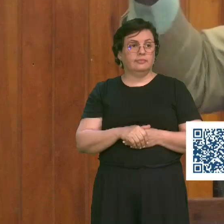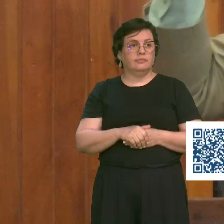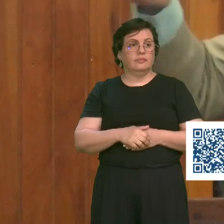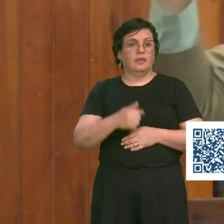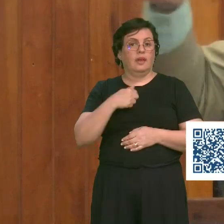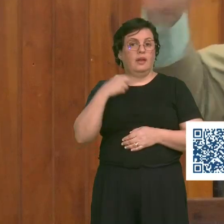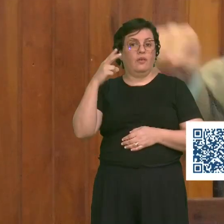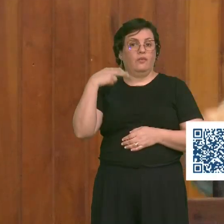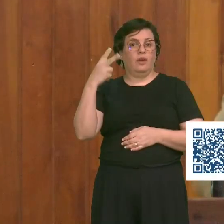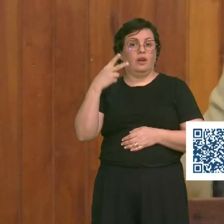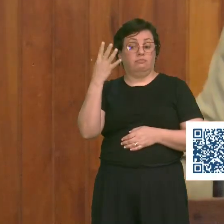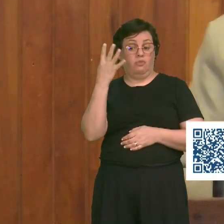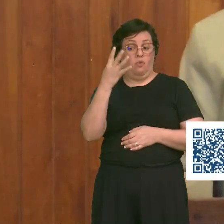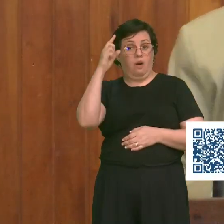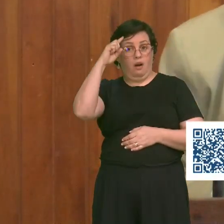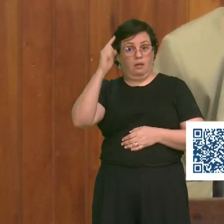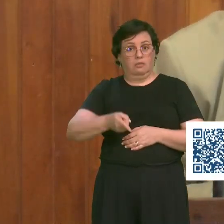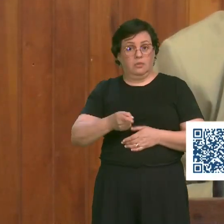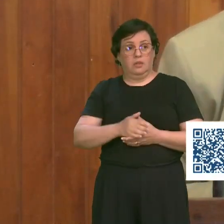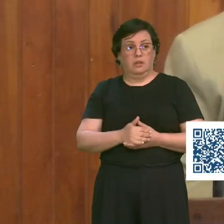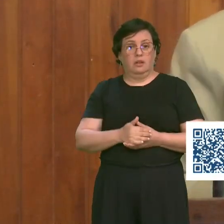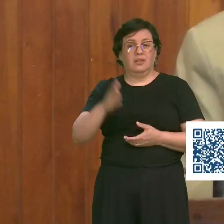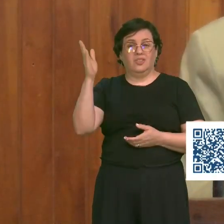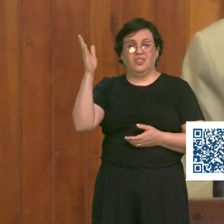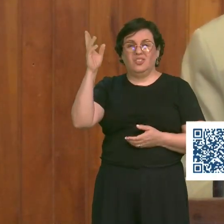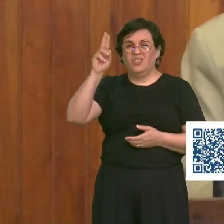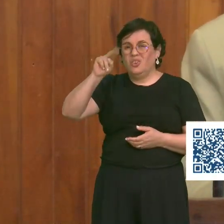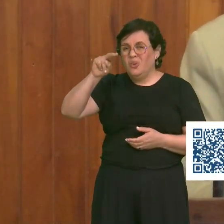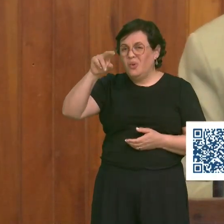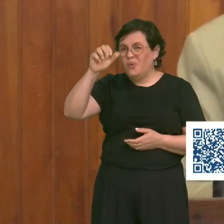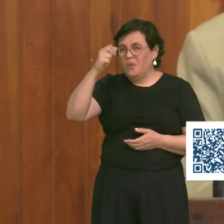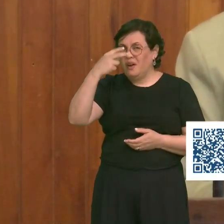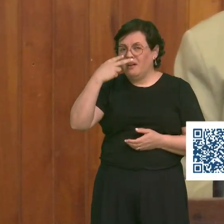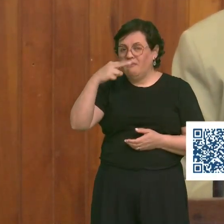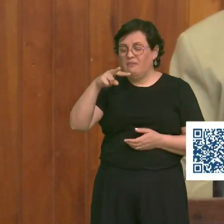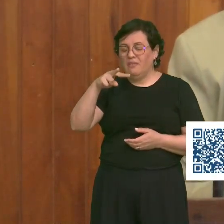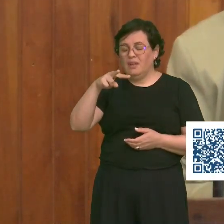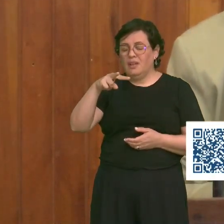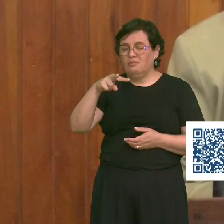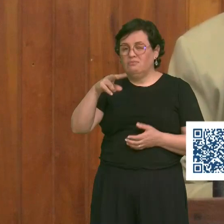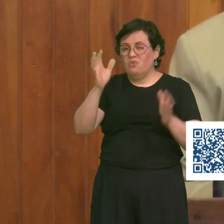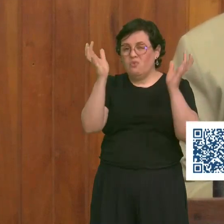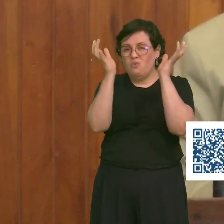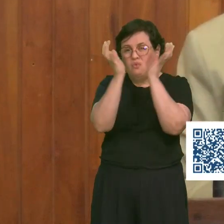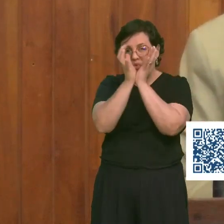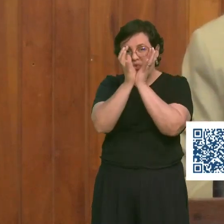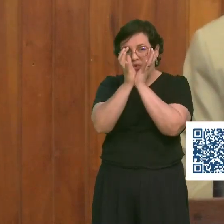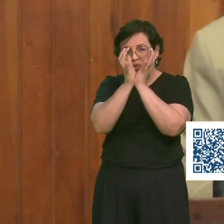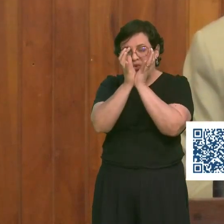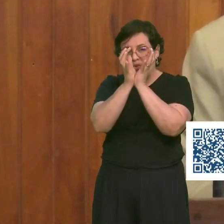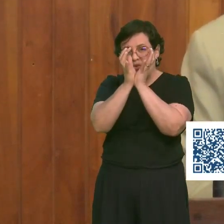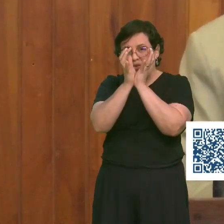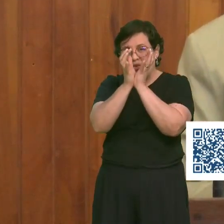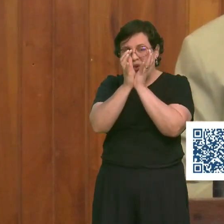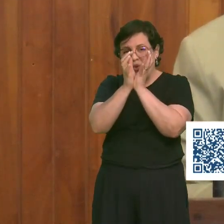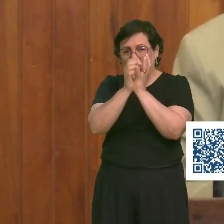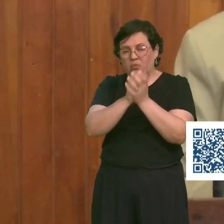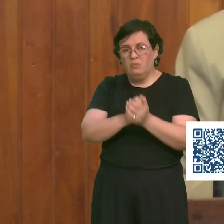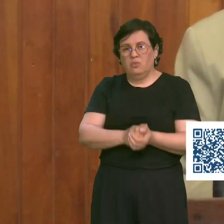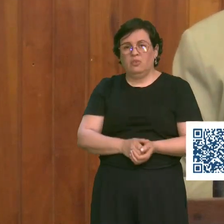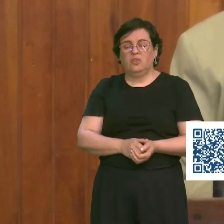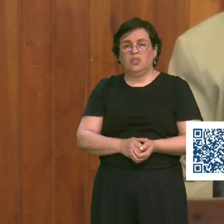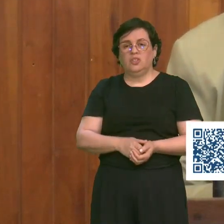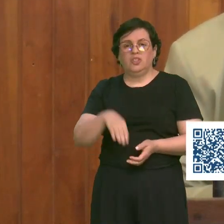sou vereador de quarto mandato já mais vi uma turma de gangster dessa se apostar